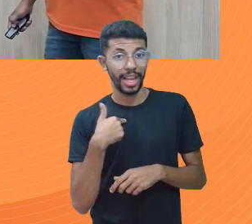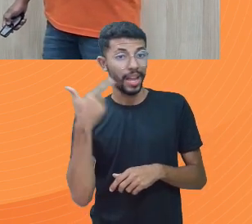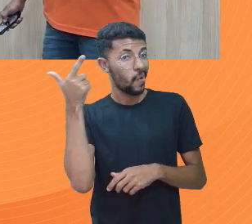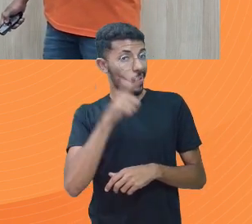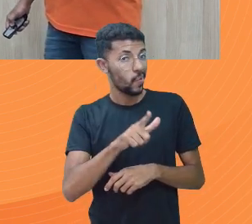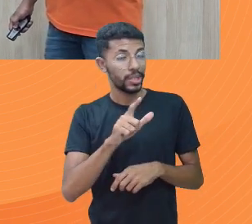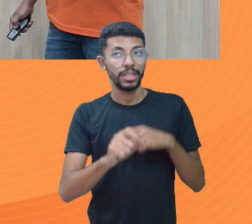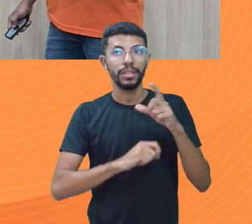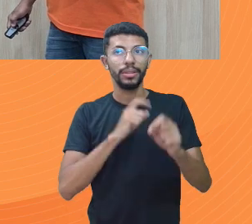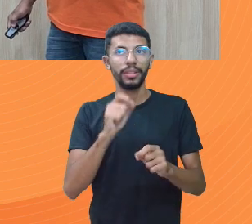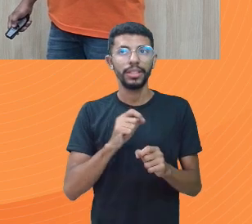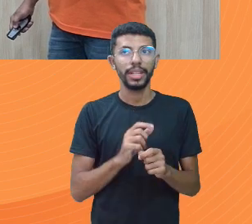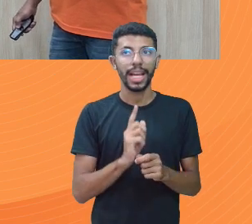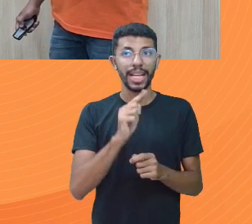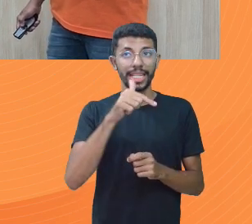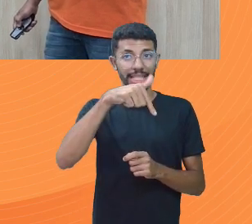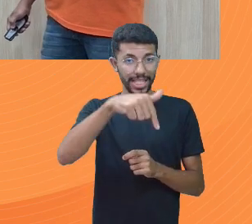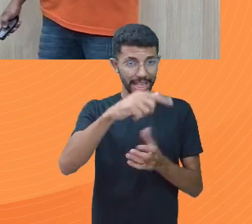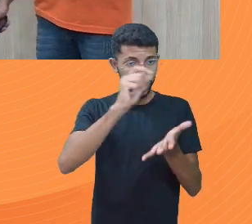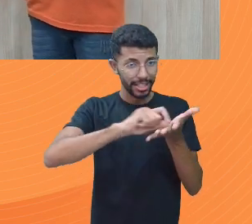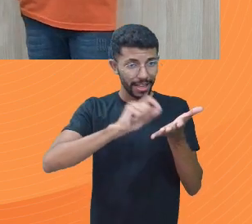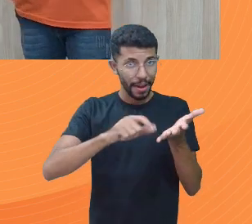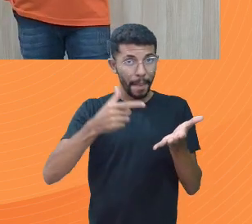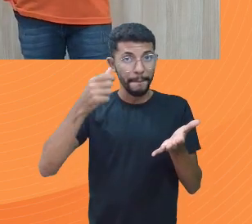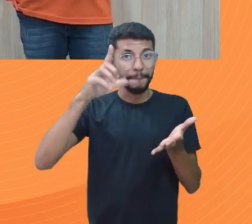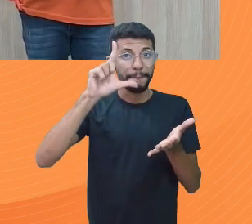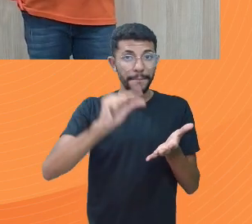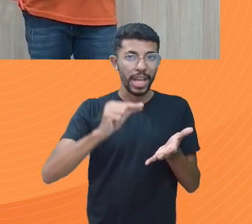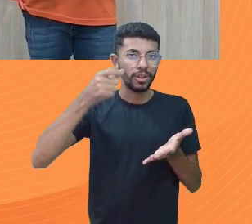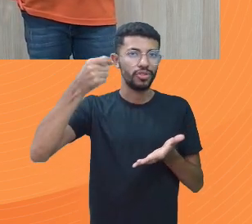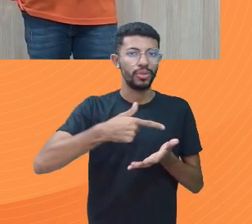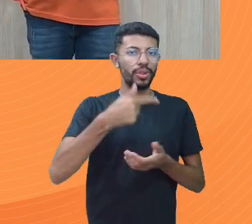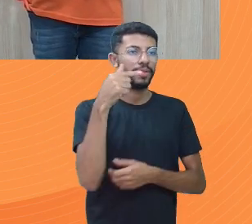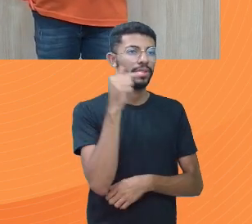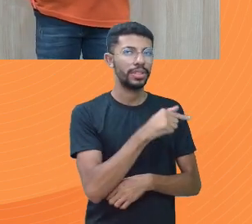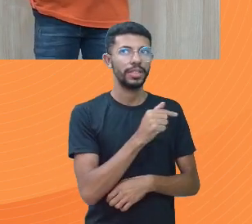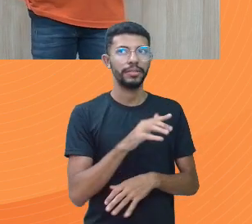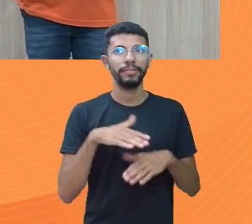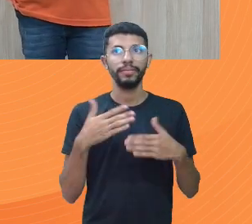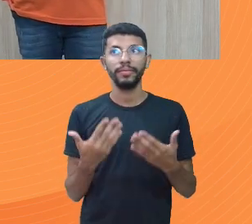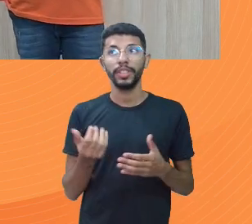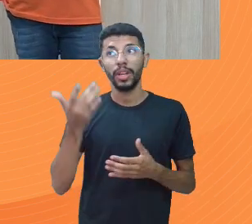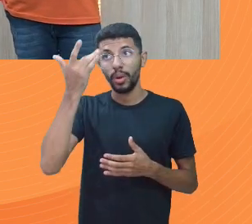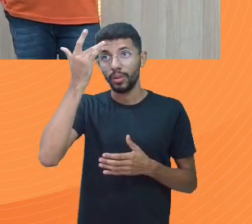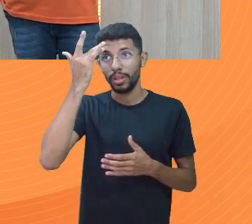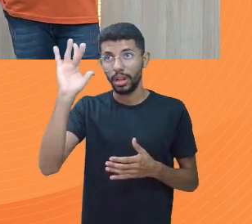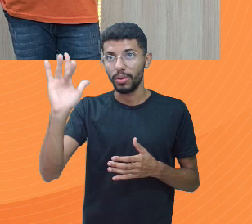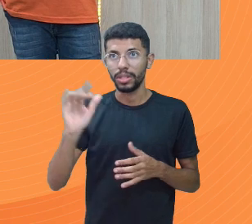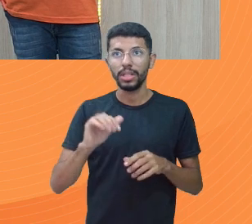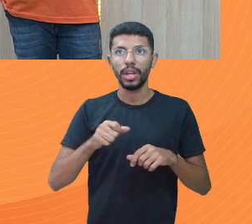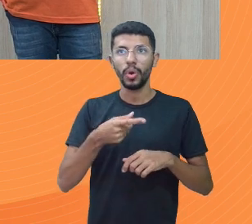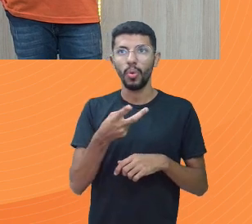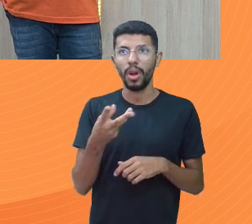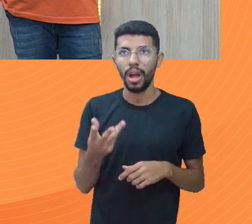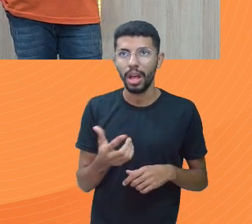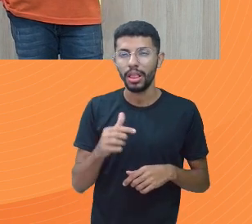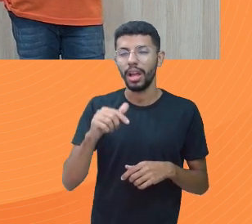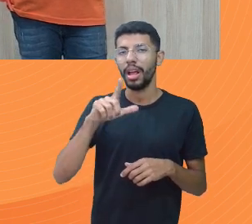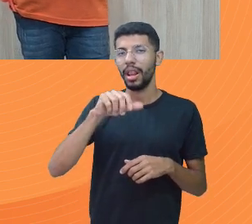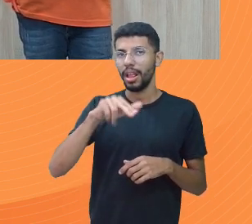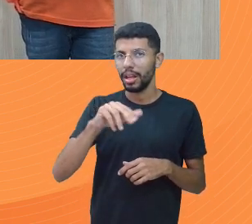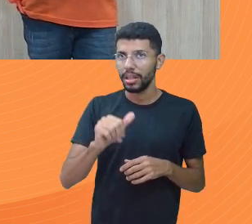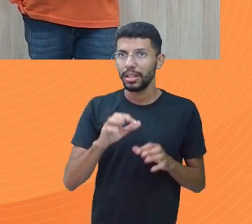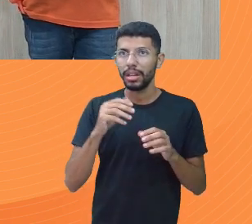consegui menos 7 assinaturas que você. Eu não sei quantas Lanas conseguiu. Então, X. Mas ele